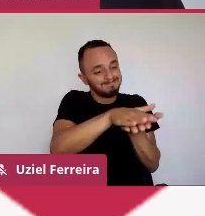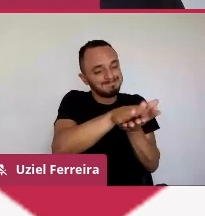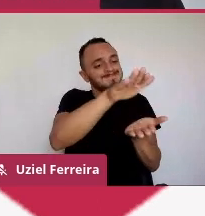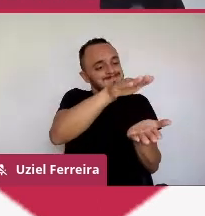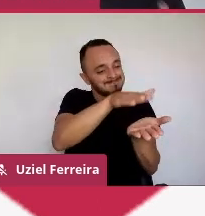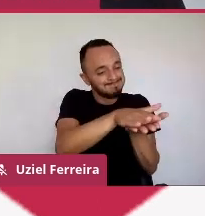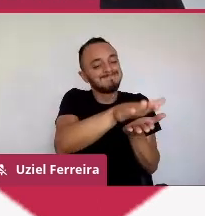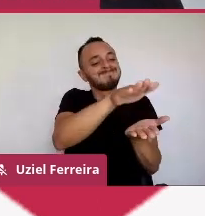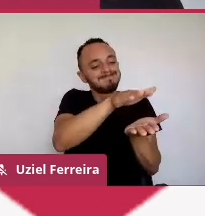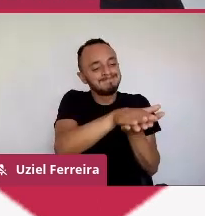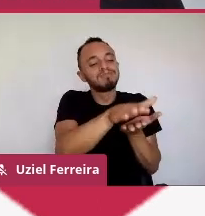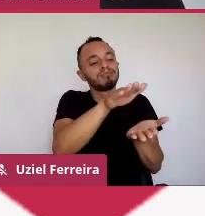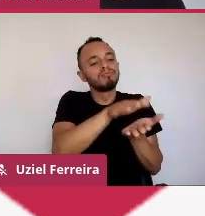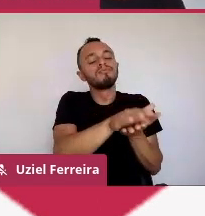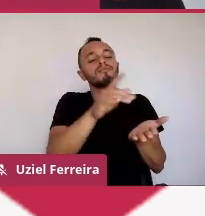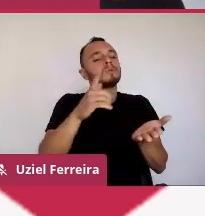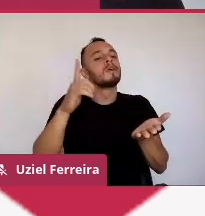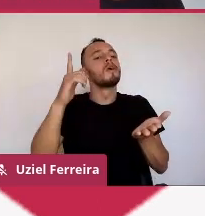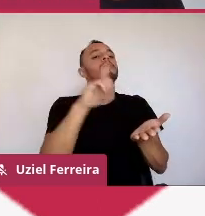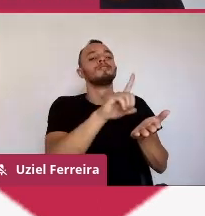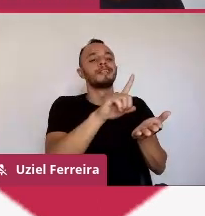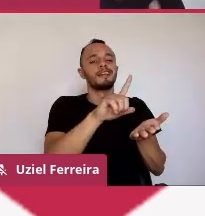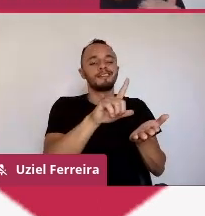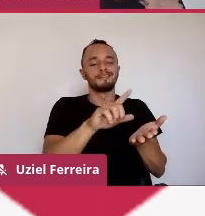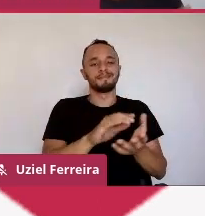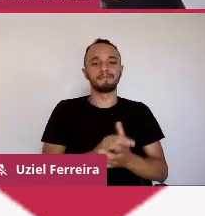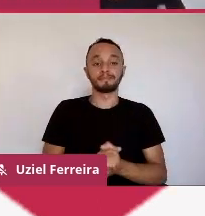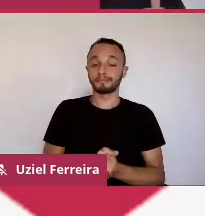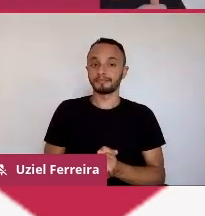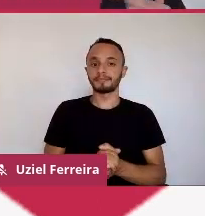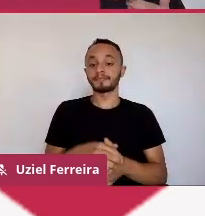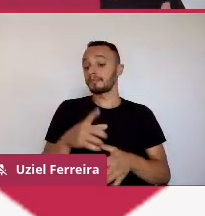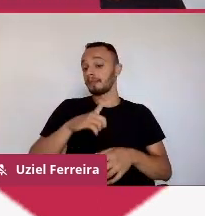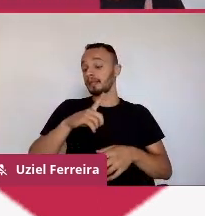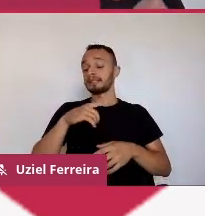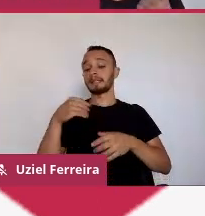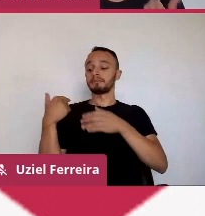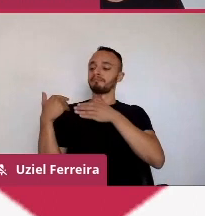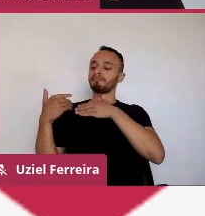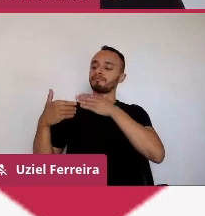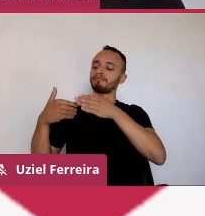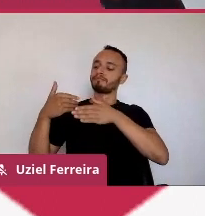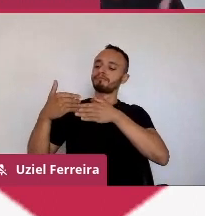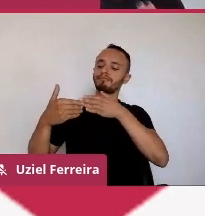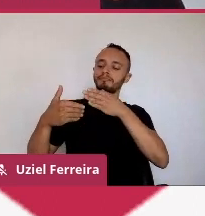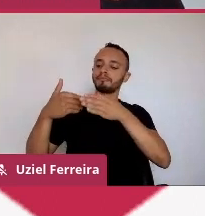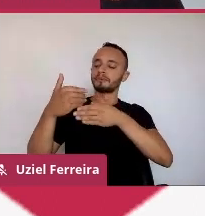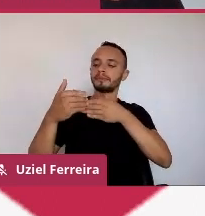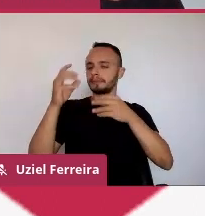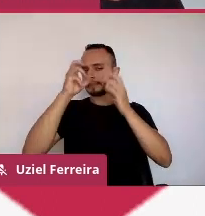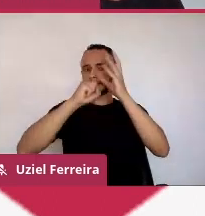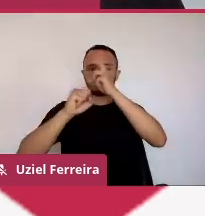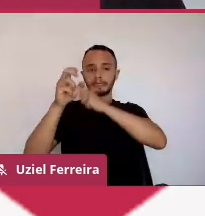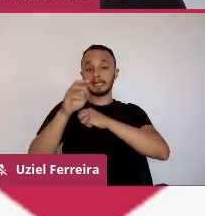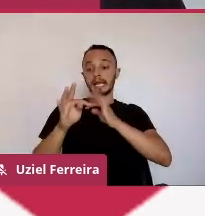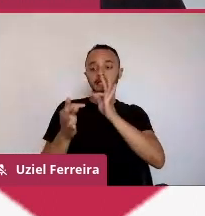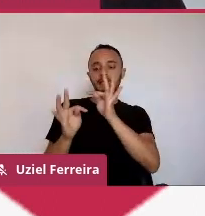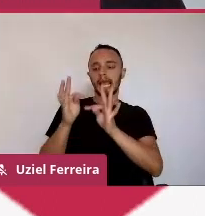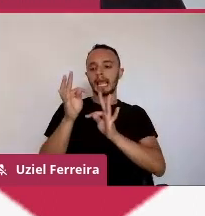E com o passar do tempo, pensando-se sempre em maneiras de melhorar o uso dessas